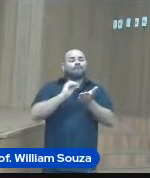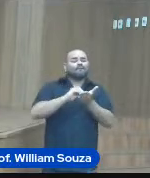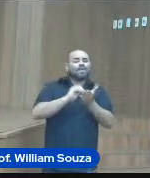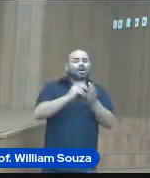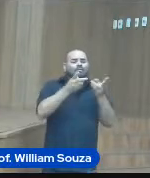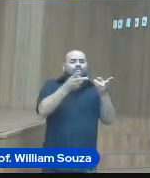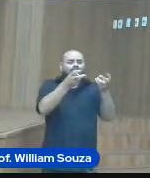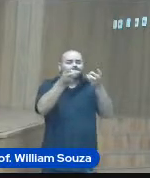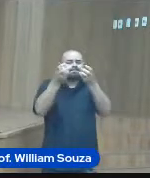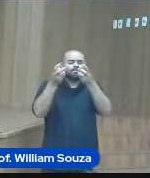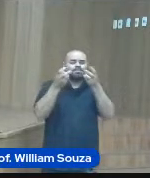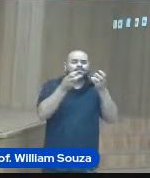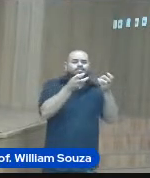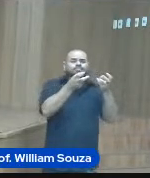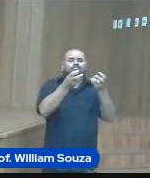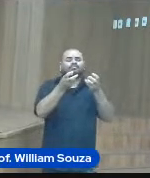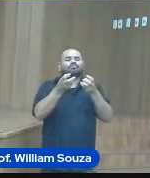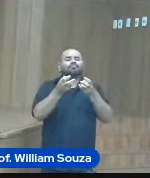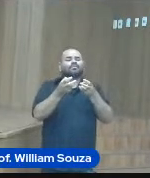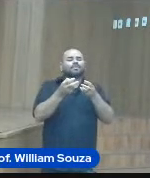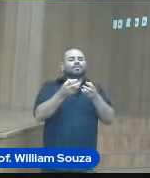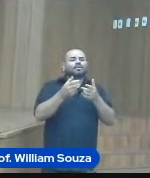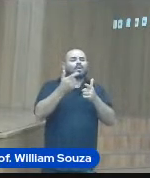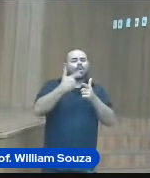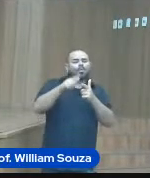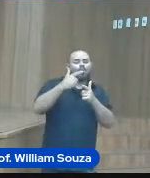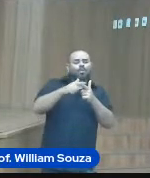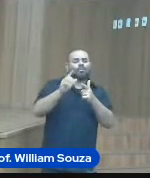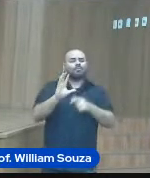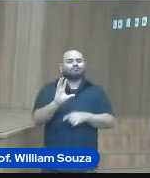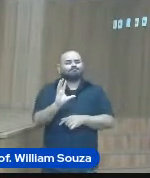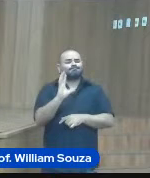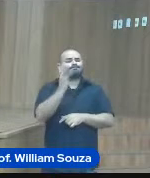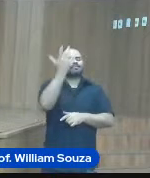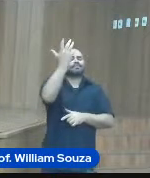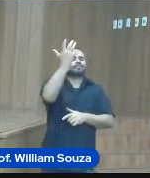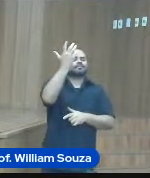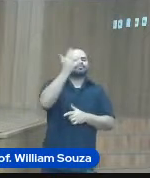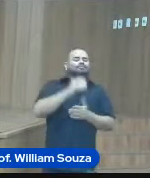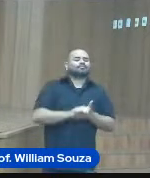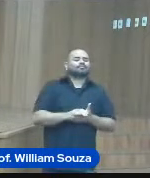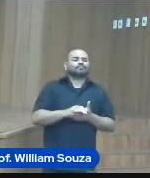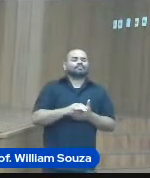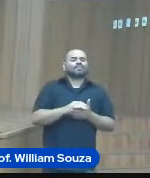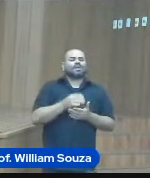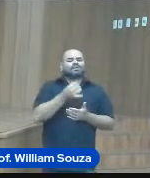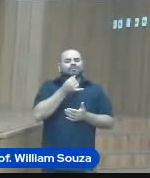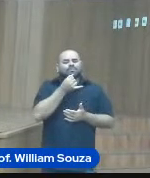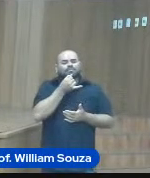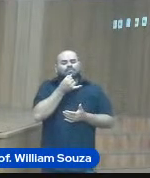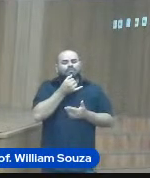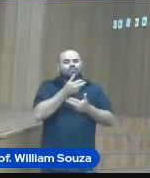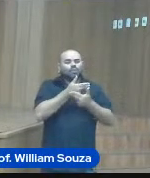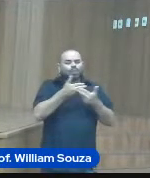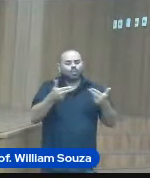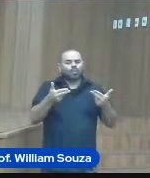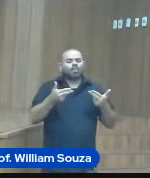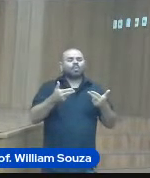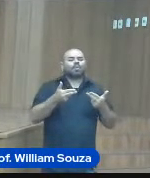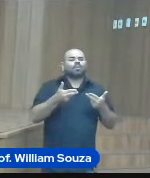tragédias que cotidianamente nos assaltam. Coisas tristes que poderiam ser